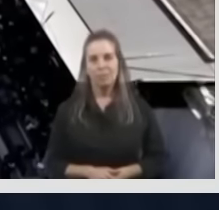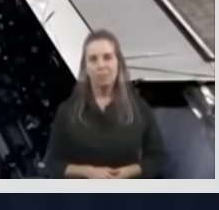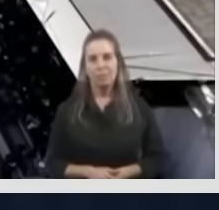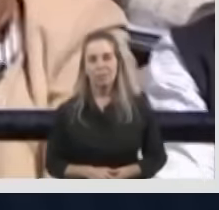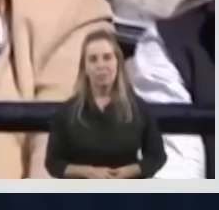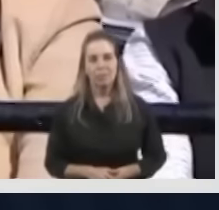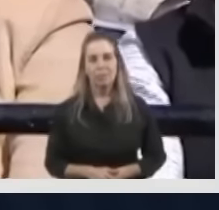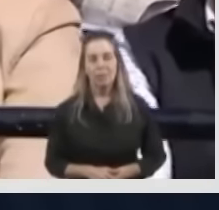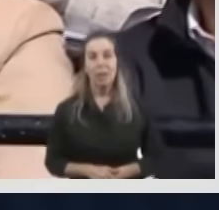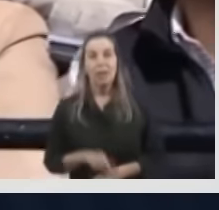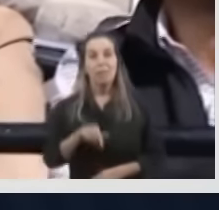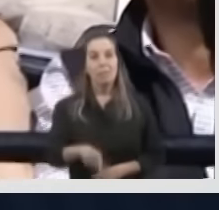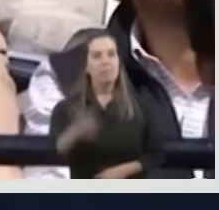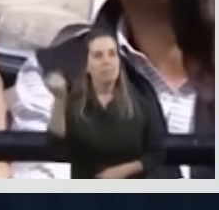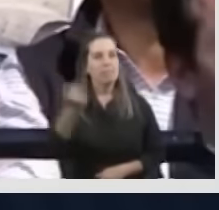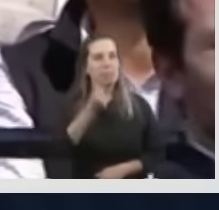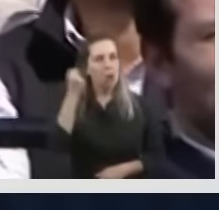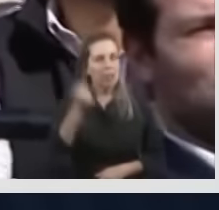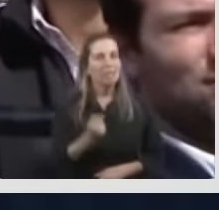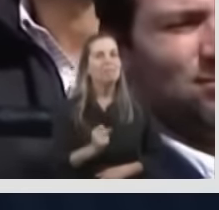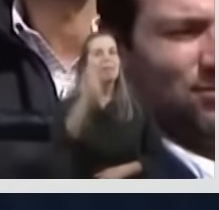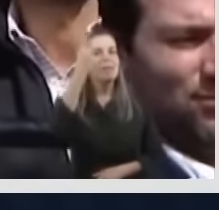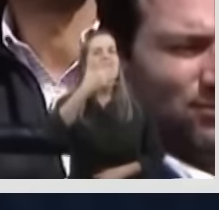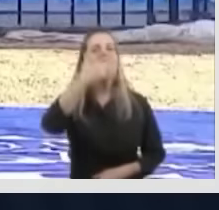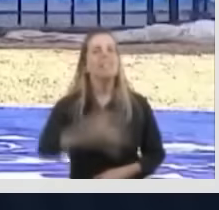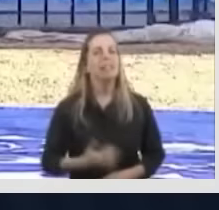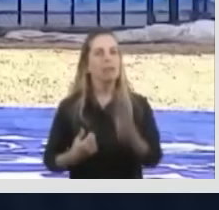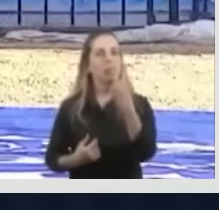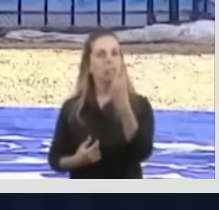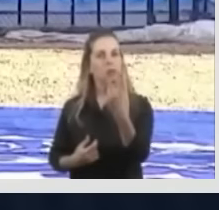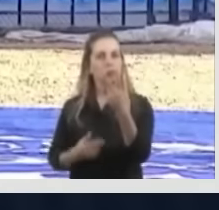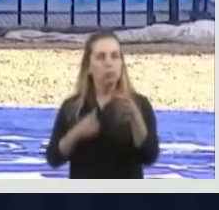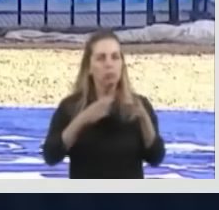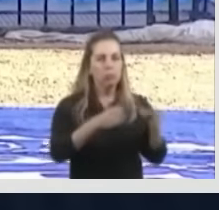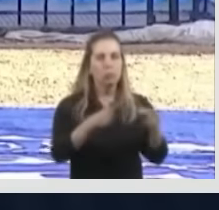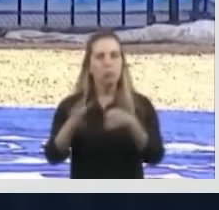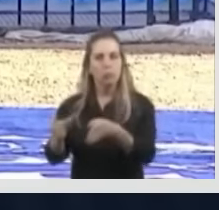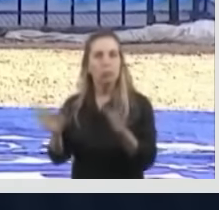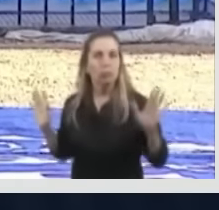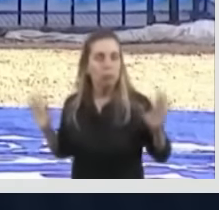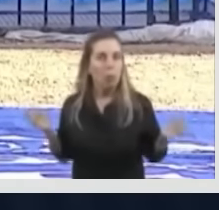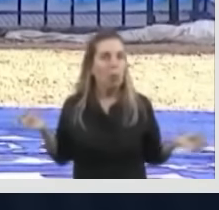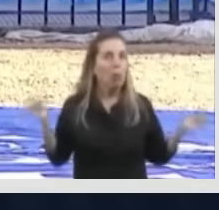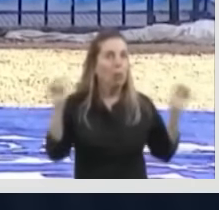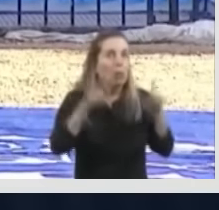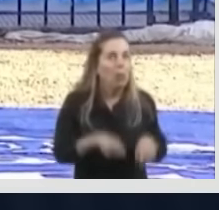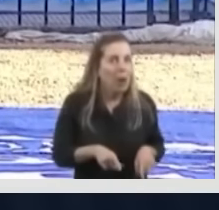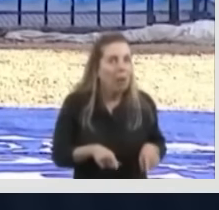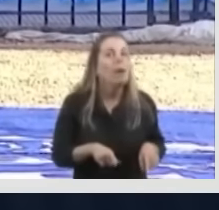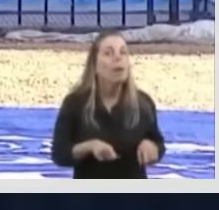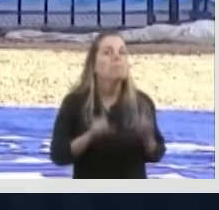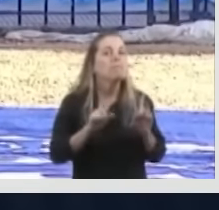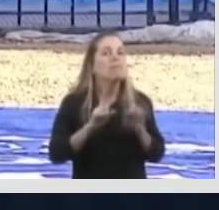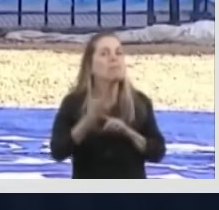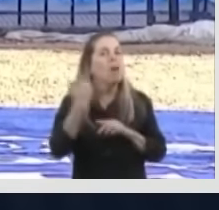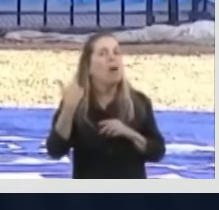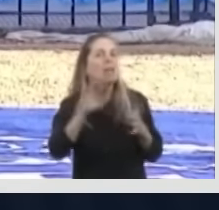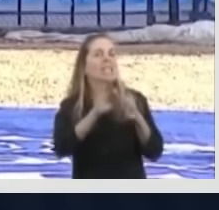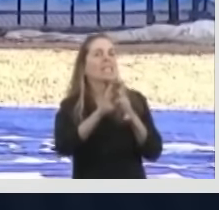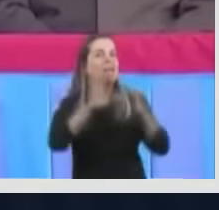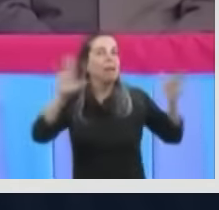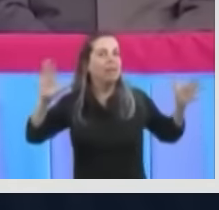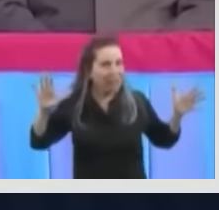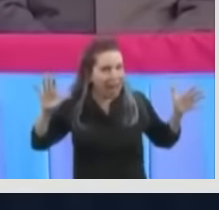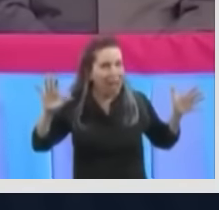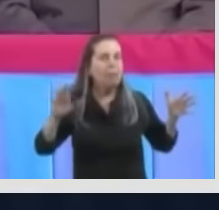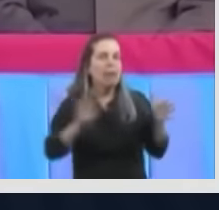não tanto na produção por aumento de área, porque eles não têm o potencial de aumento de área como tem o